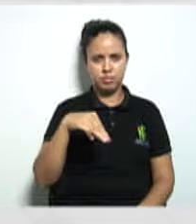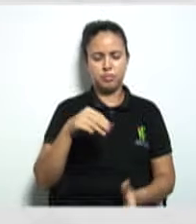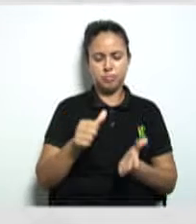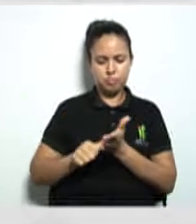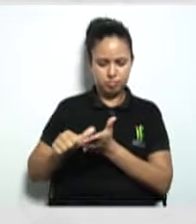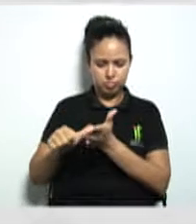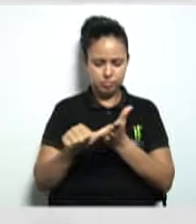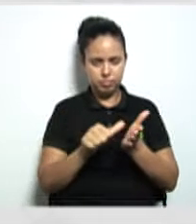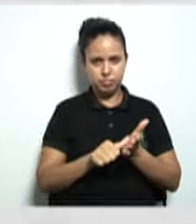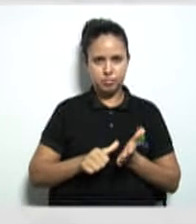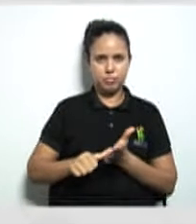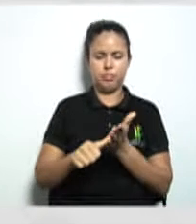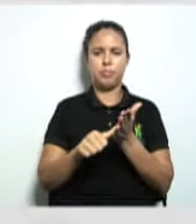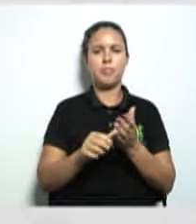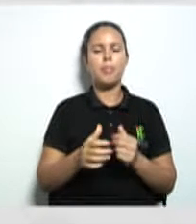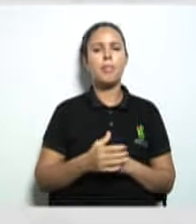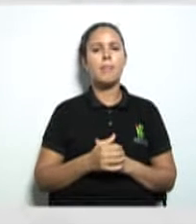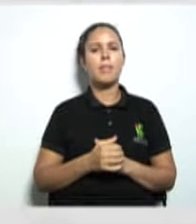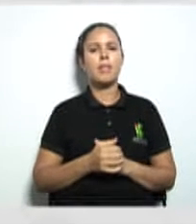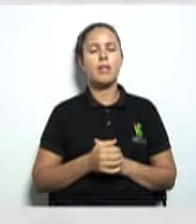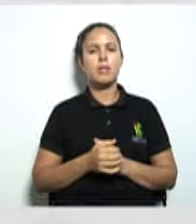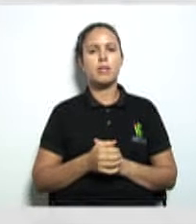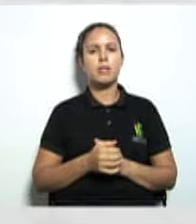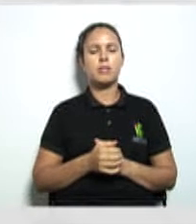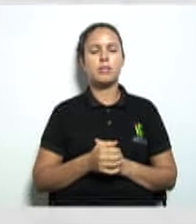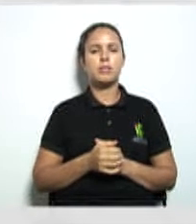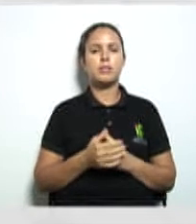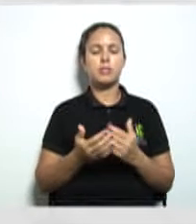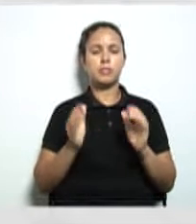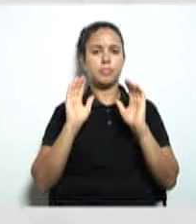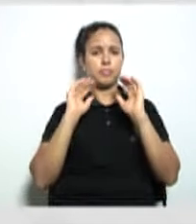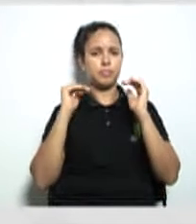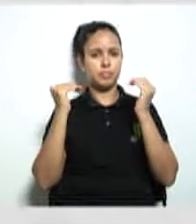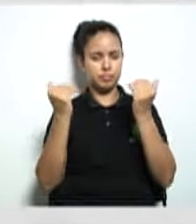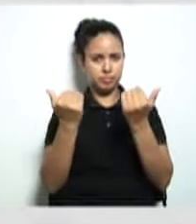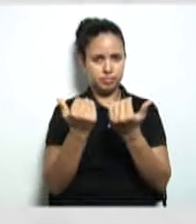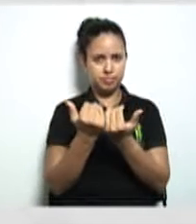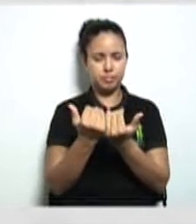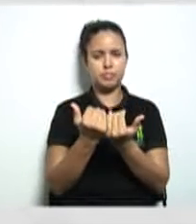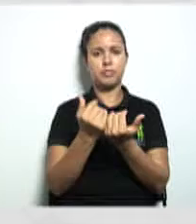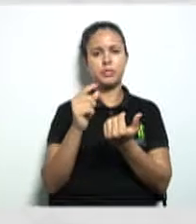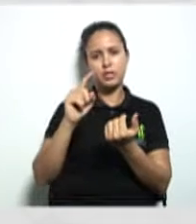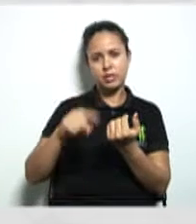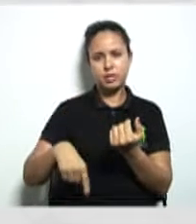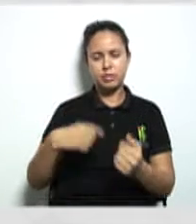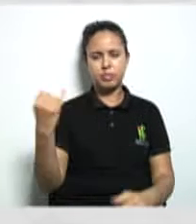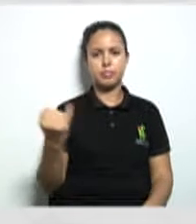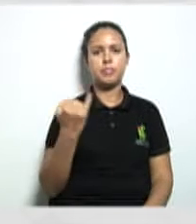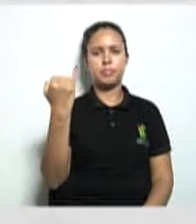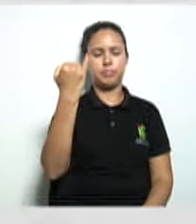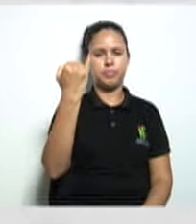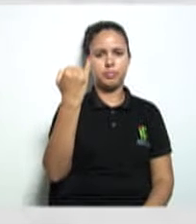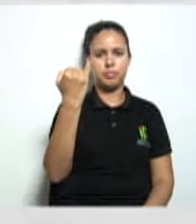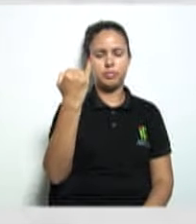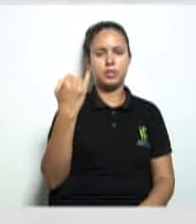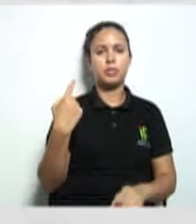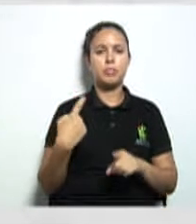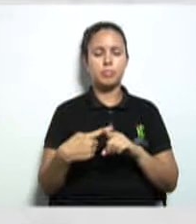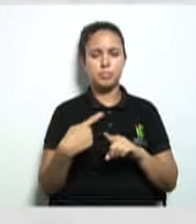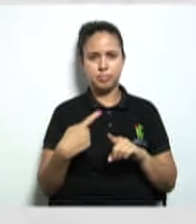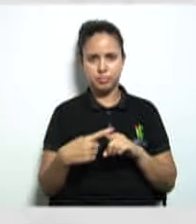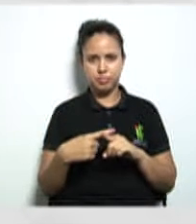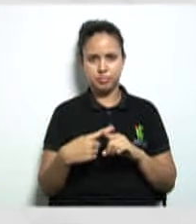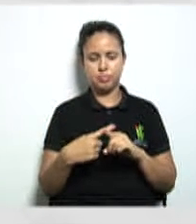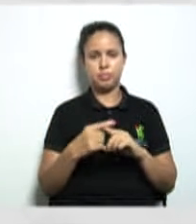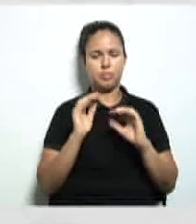surgimento da cooperativa, as assembleias eram de fundamental importância. Por quê? Olha aqui, ó. Nas